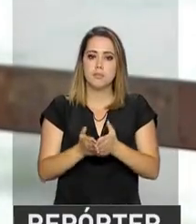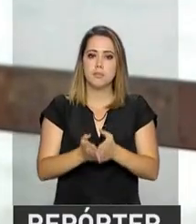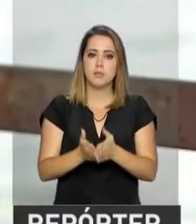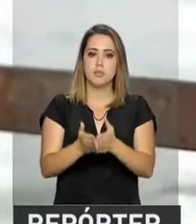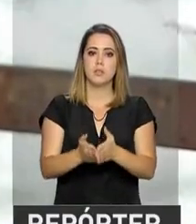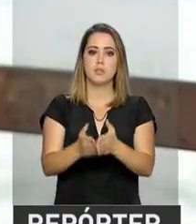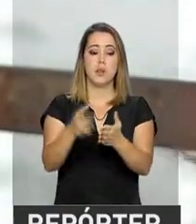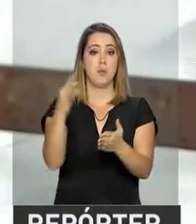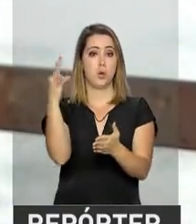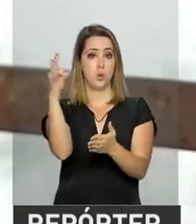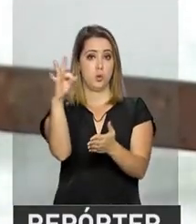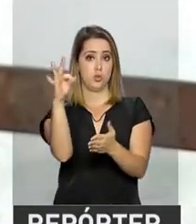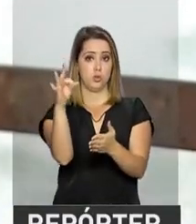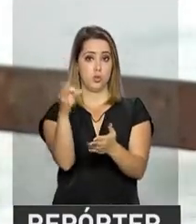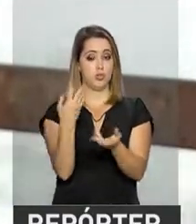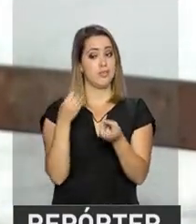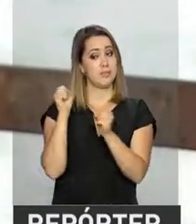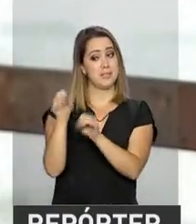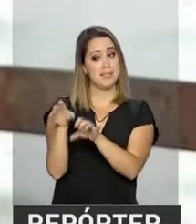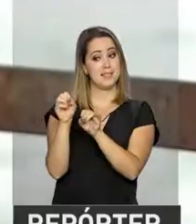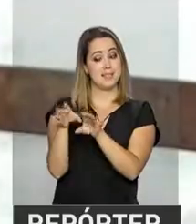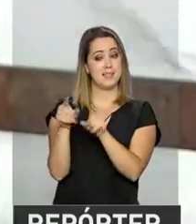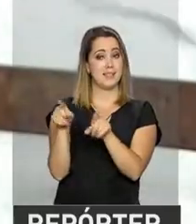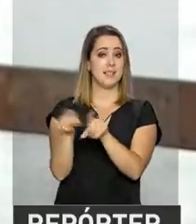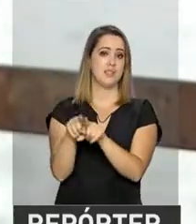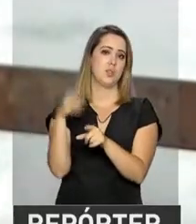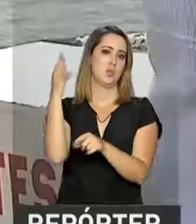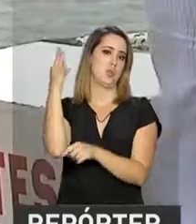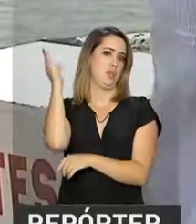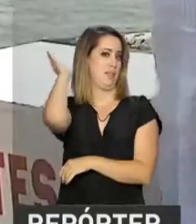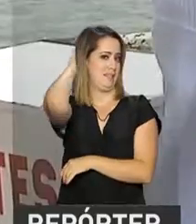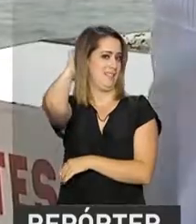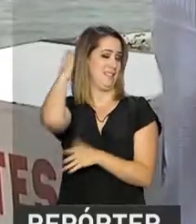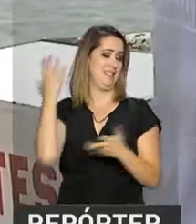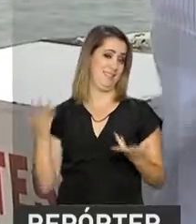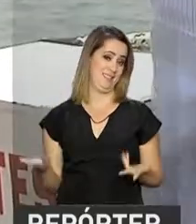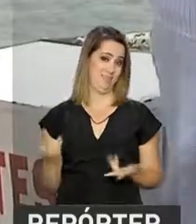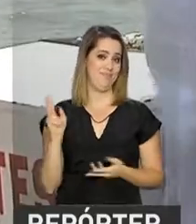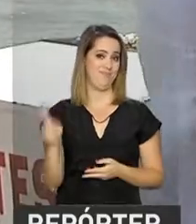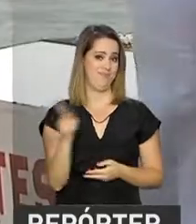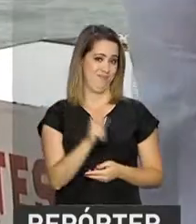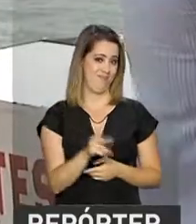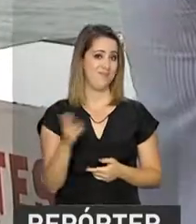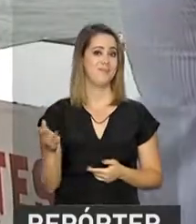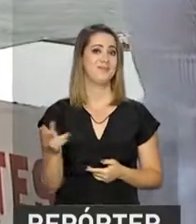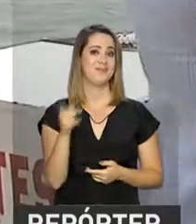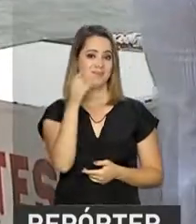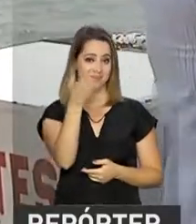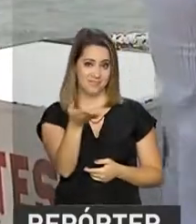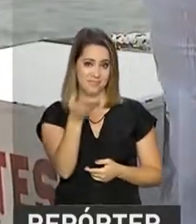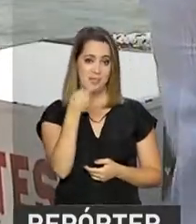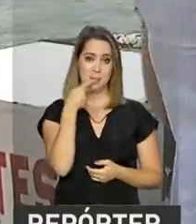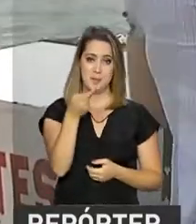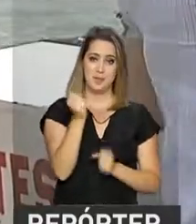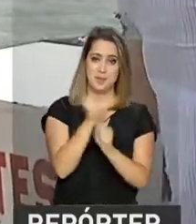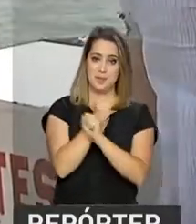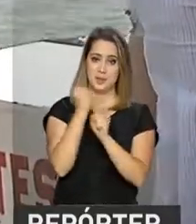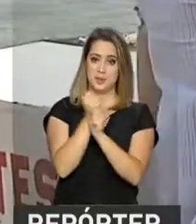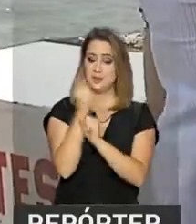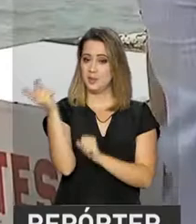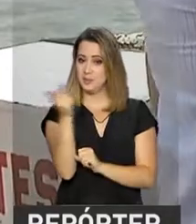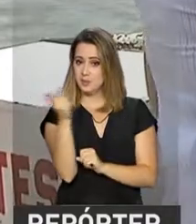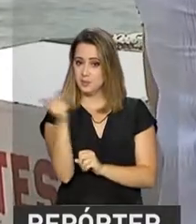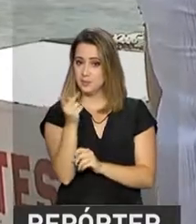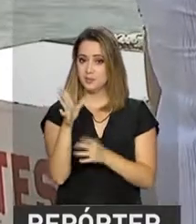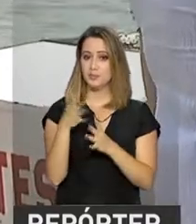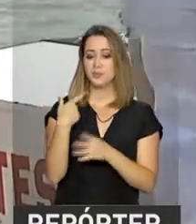no tocantins e dá aula em são geraldo do araguaia no pará a notícia da construção da ponte que vai ligar as duas cidades